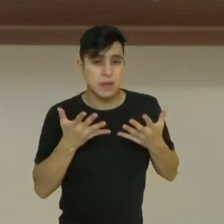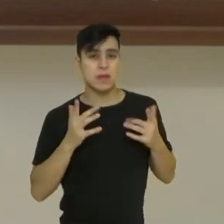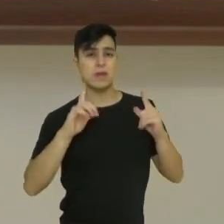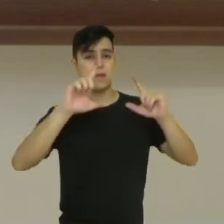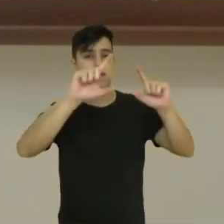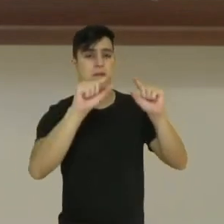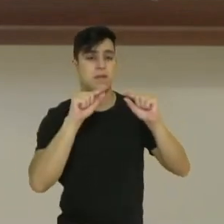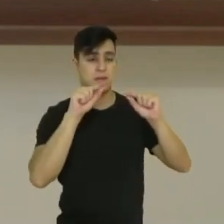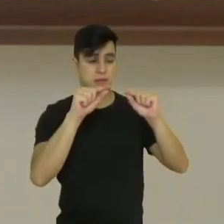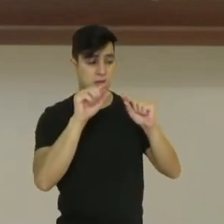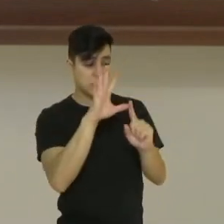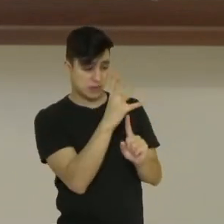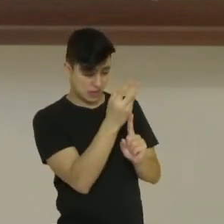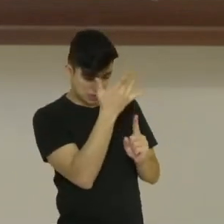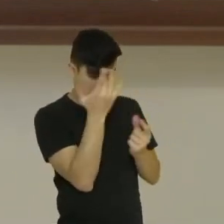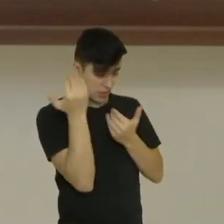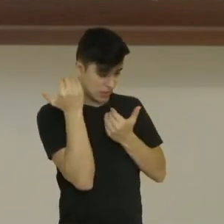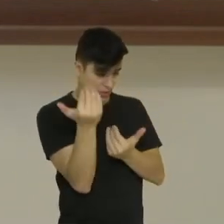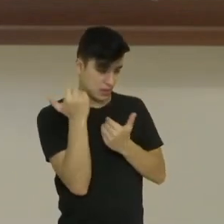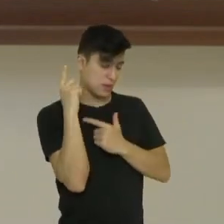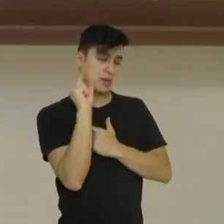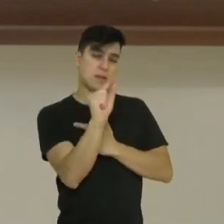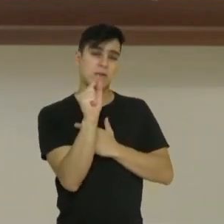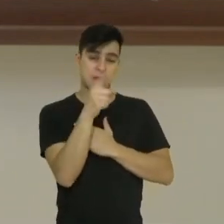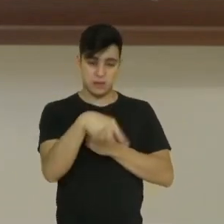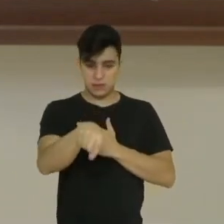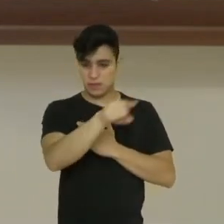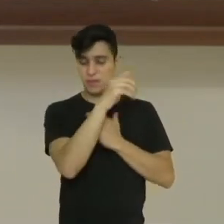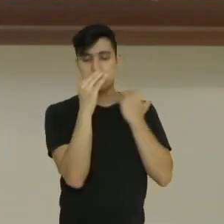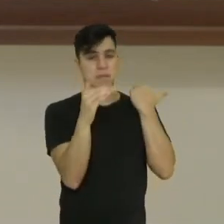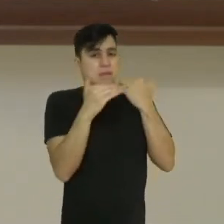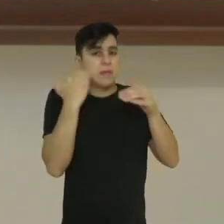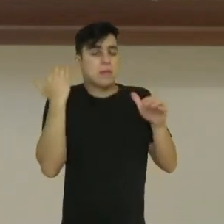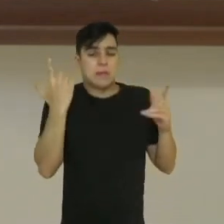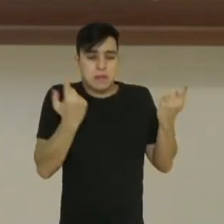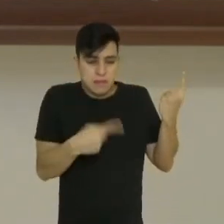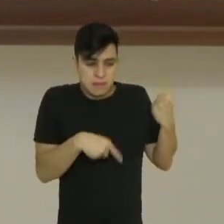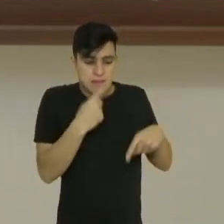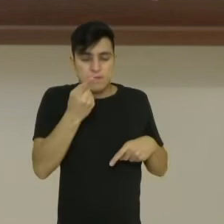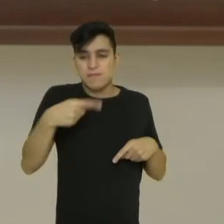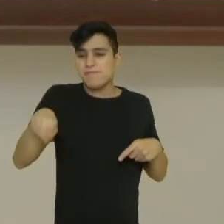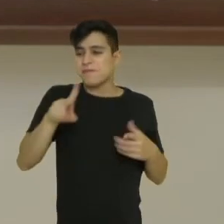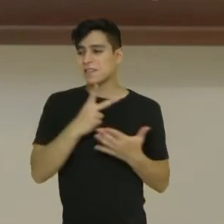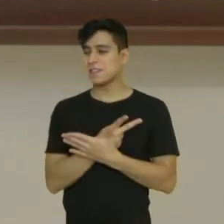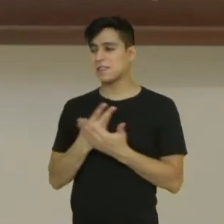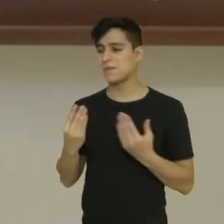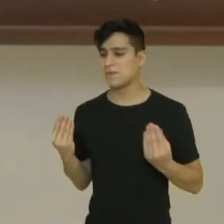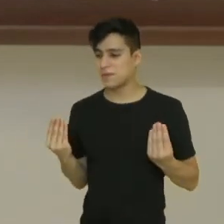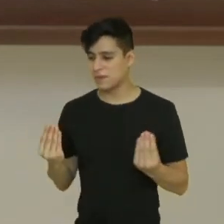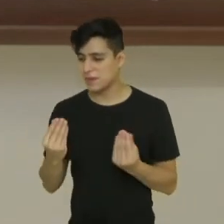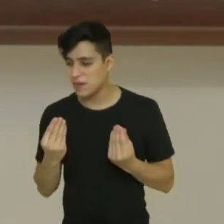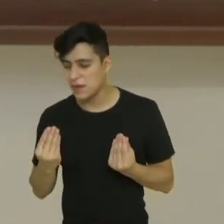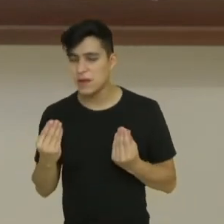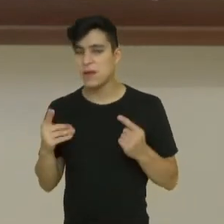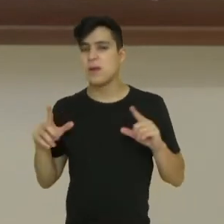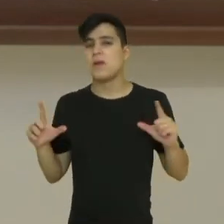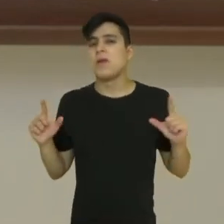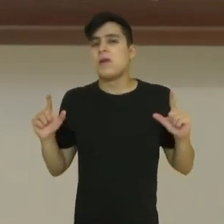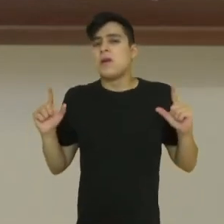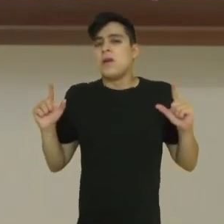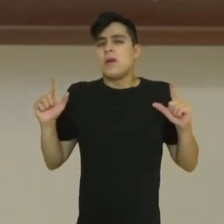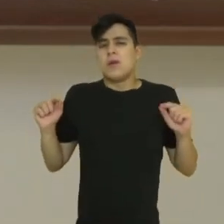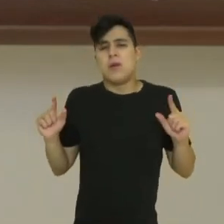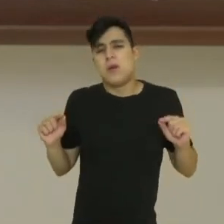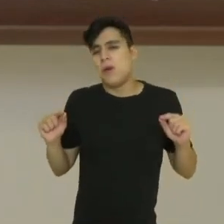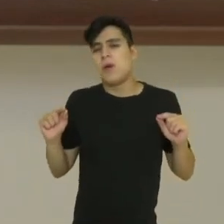uma camada de artistas jovens, muito jovens, eles não concordavam com a política que estava acontecendo naquele momento, e eles viam que os